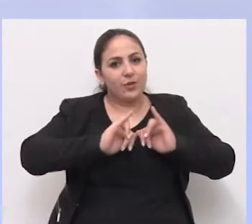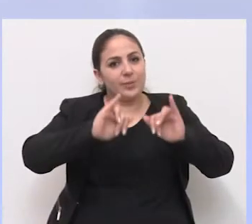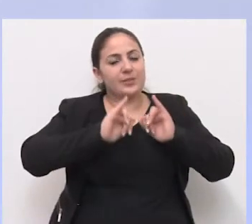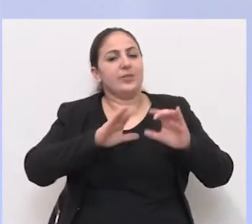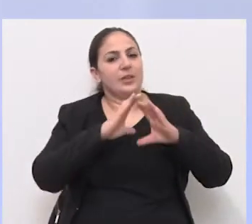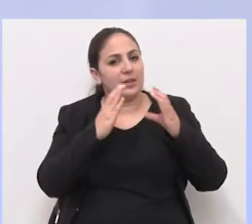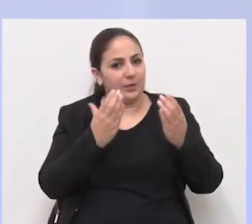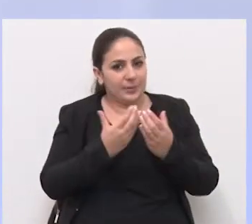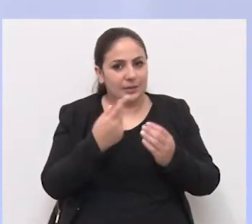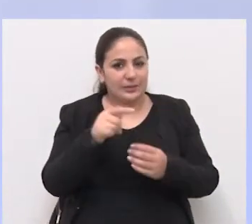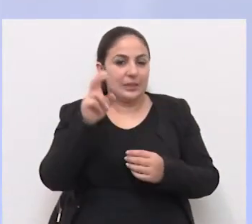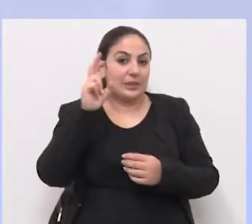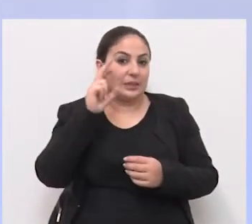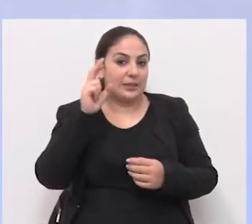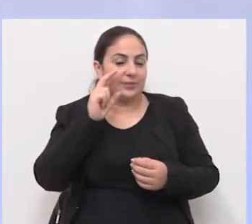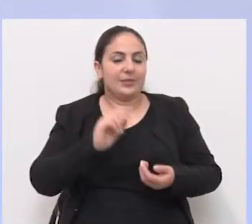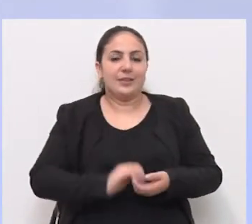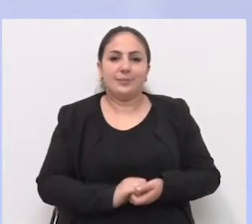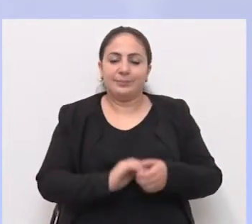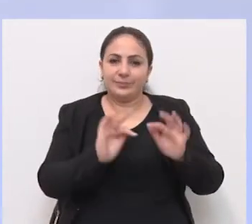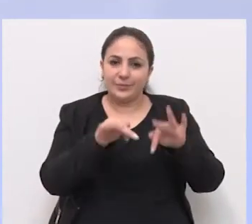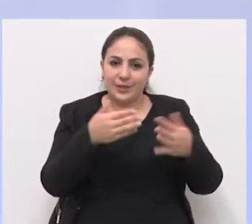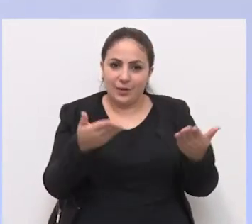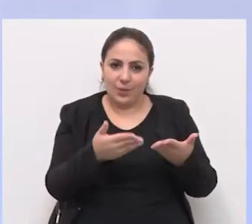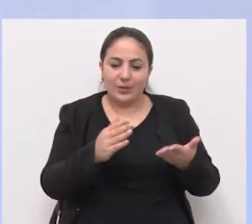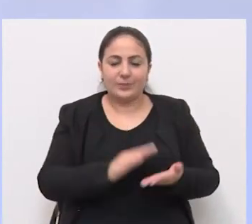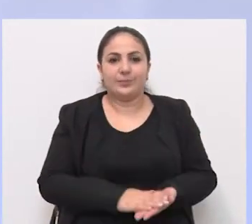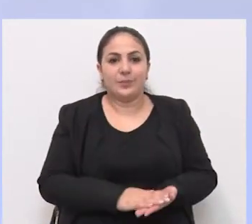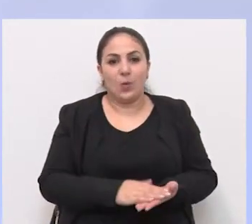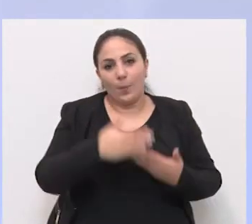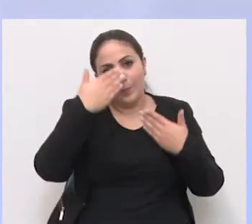E o Jornal da Câmara desta quinta-feira